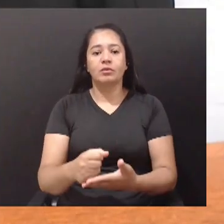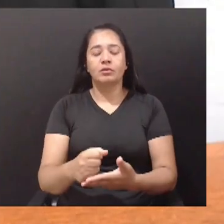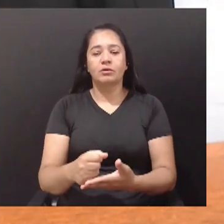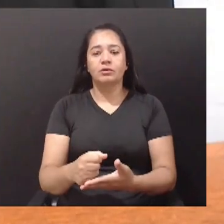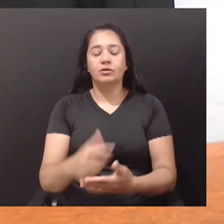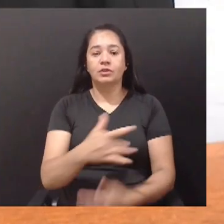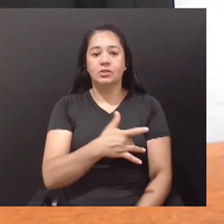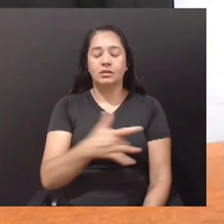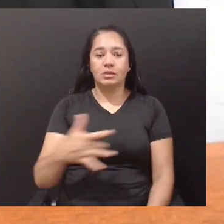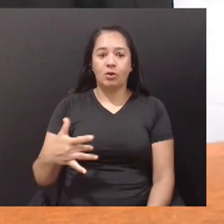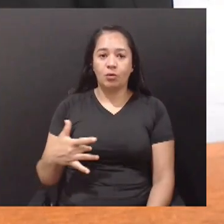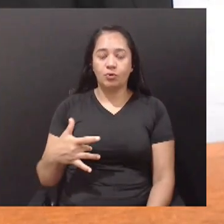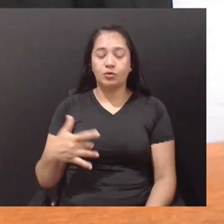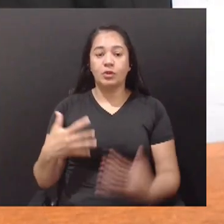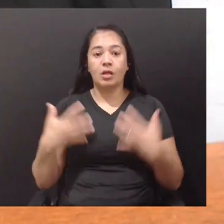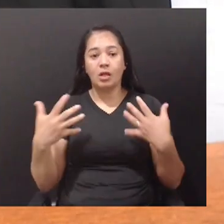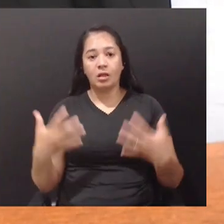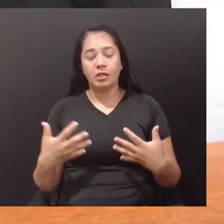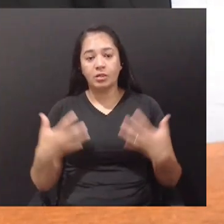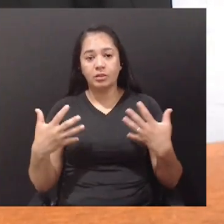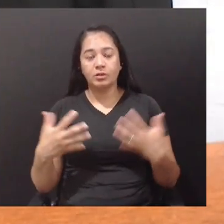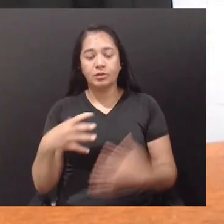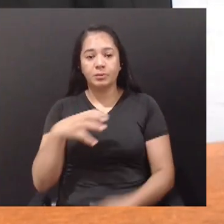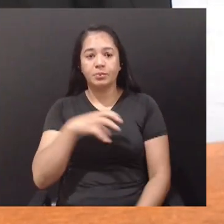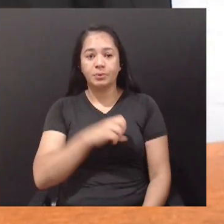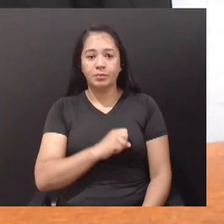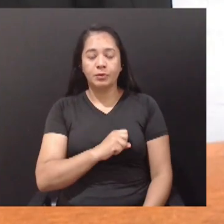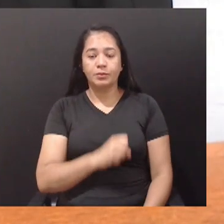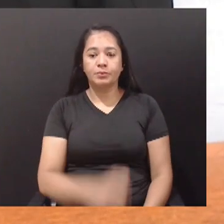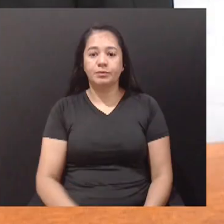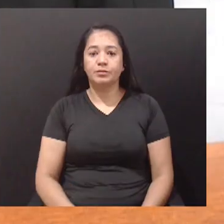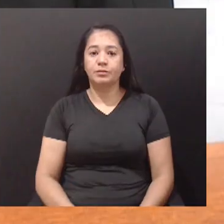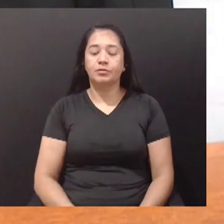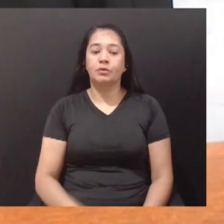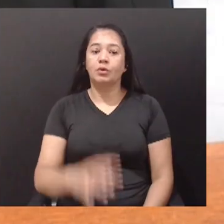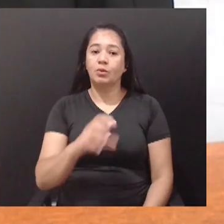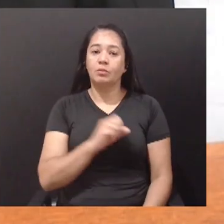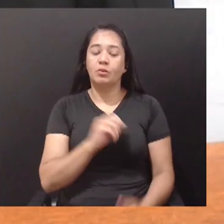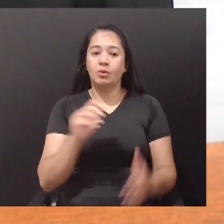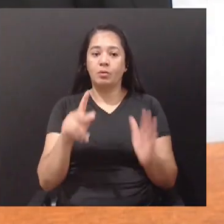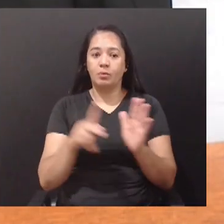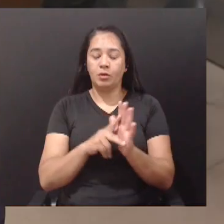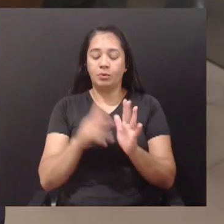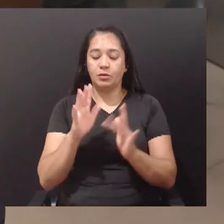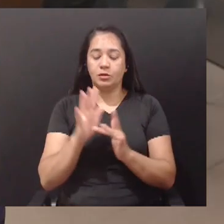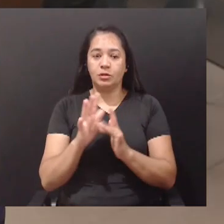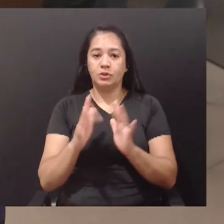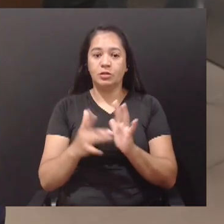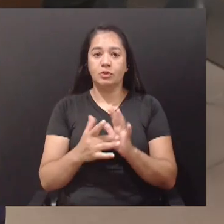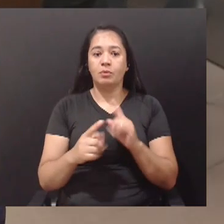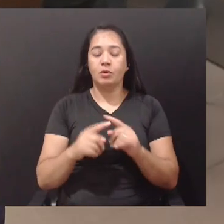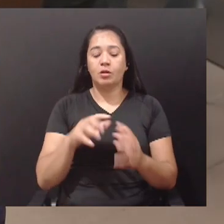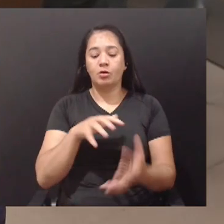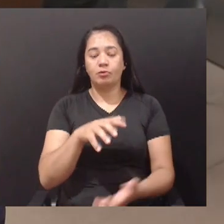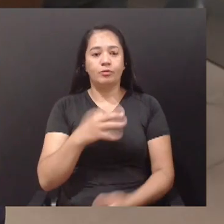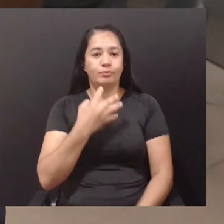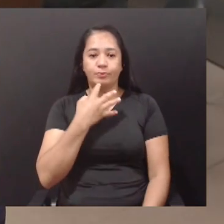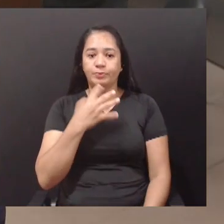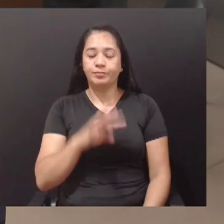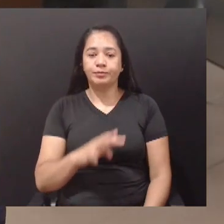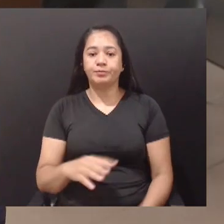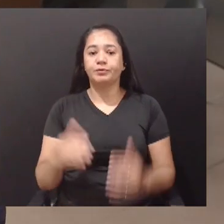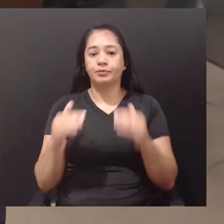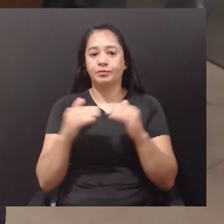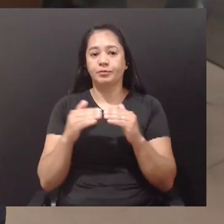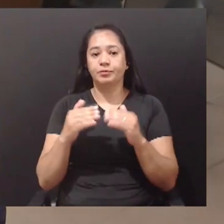saúde, alegria e o amor de nosso Senhor Jesus, que este mundo não conhece. De acordo com o parlamentar,